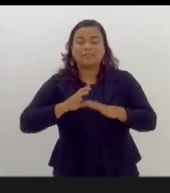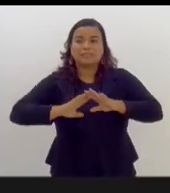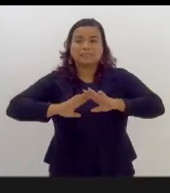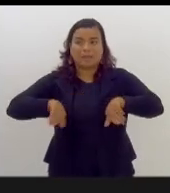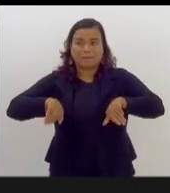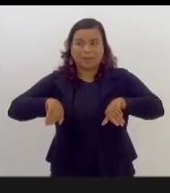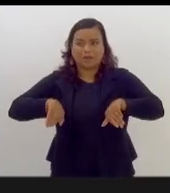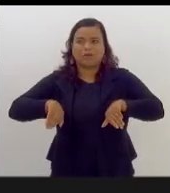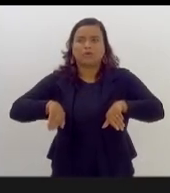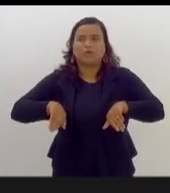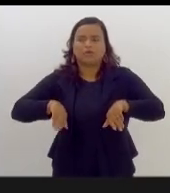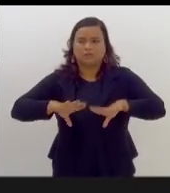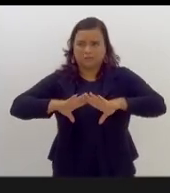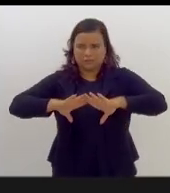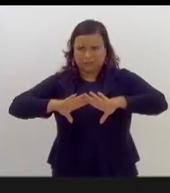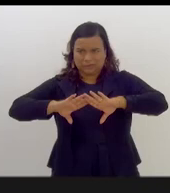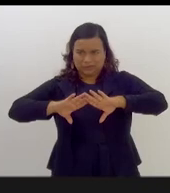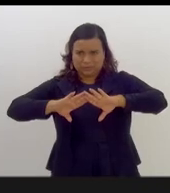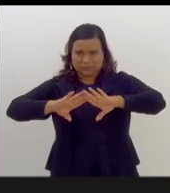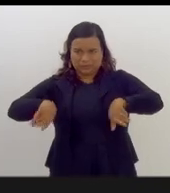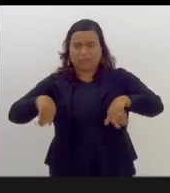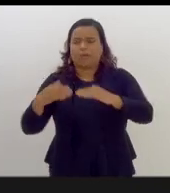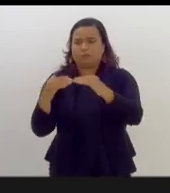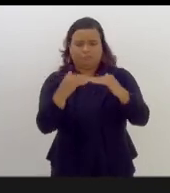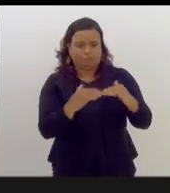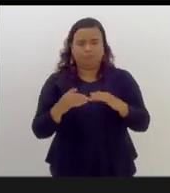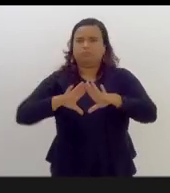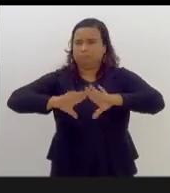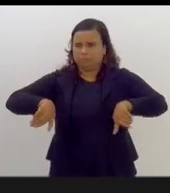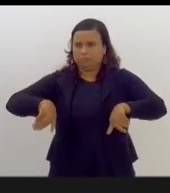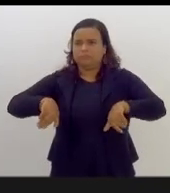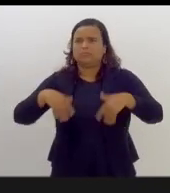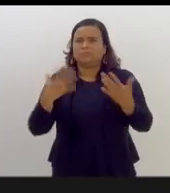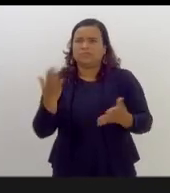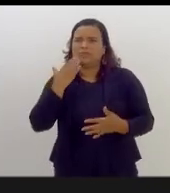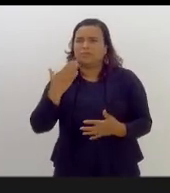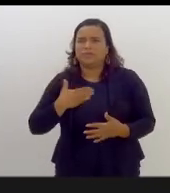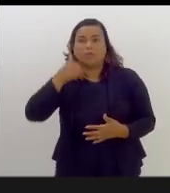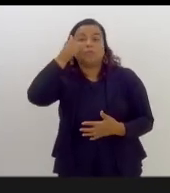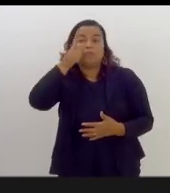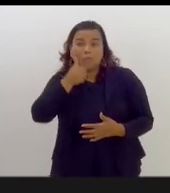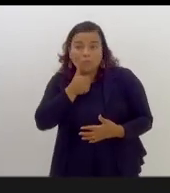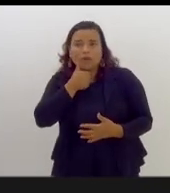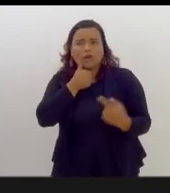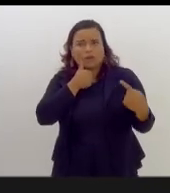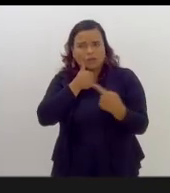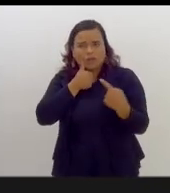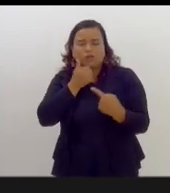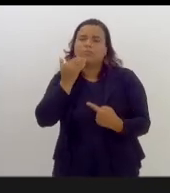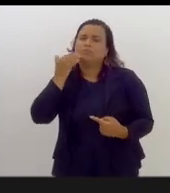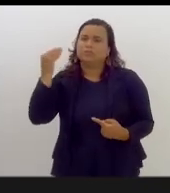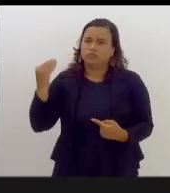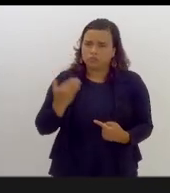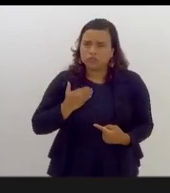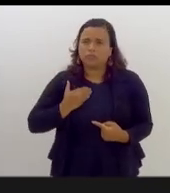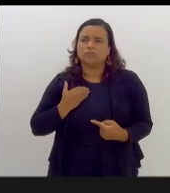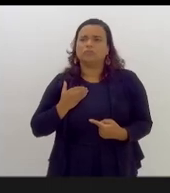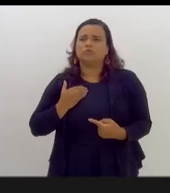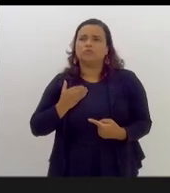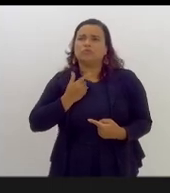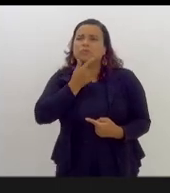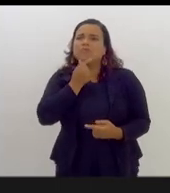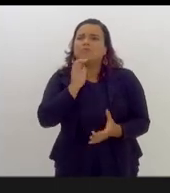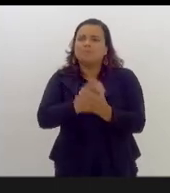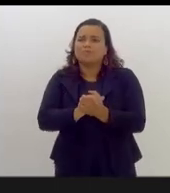separação consensual e a demanda foi de uma mulher para que o